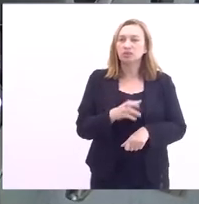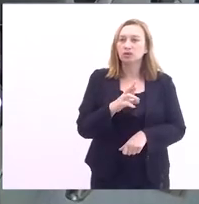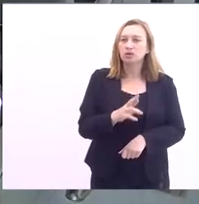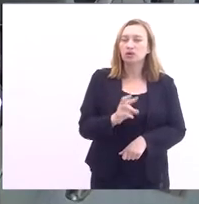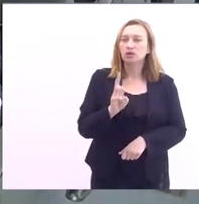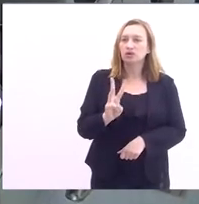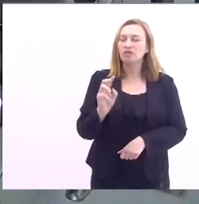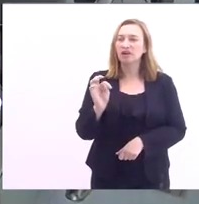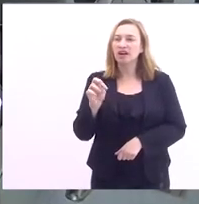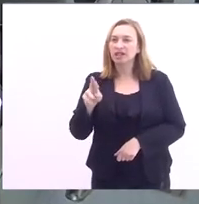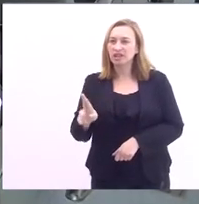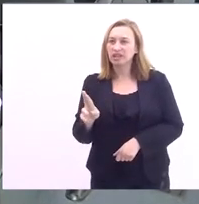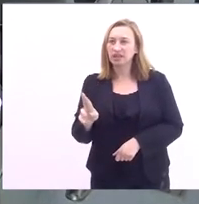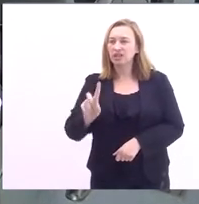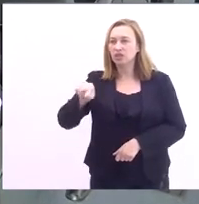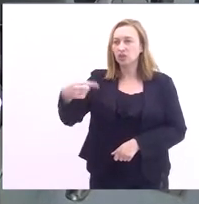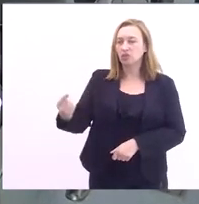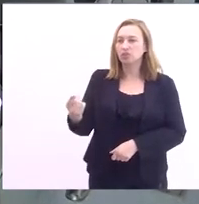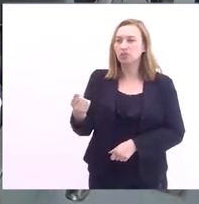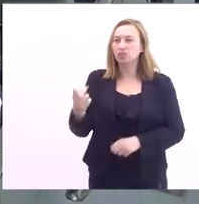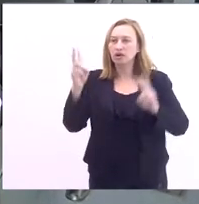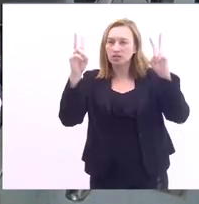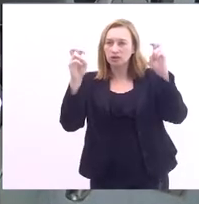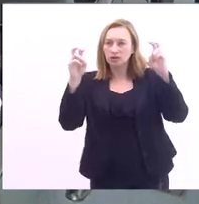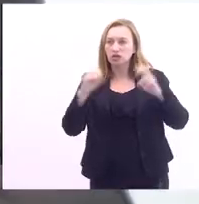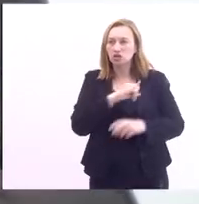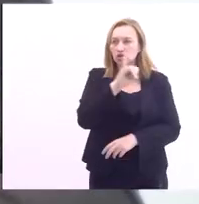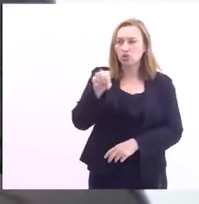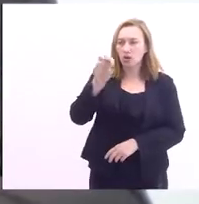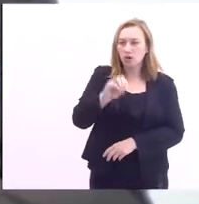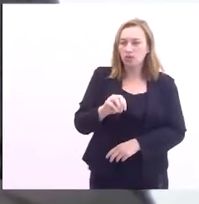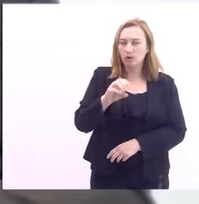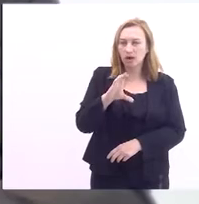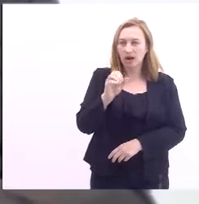outras presenças. João Carlos Simão,